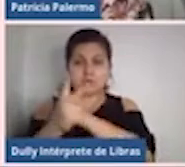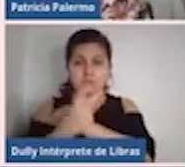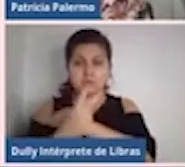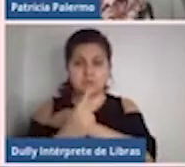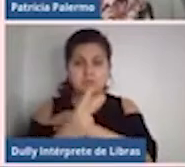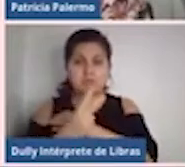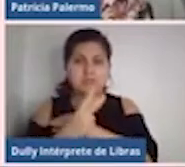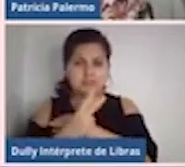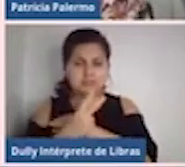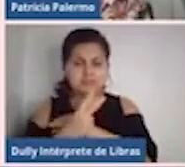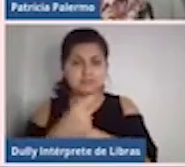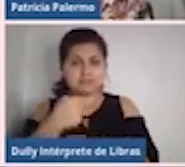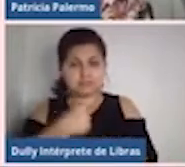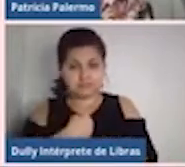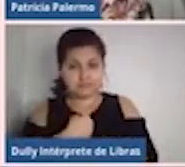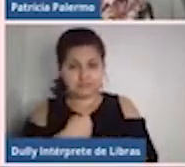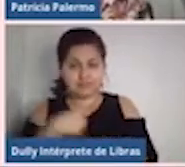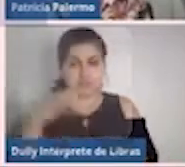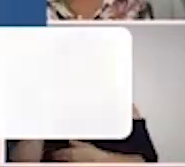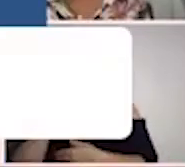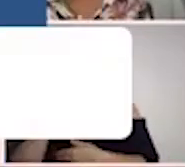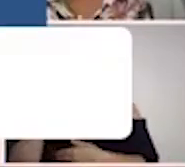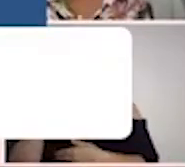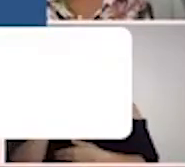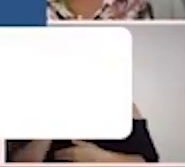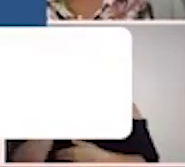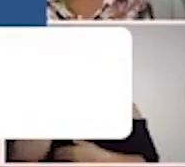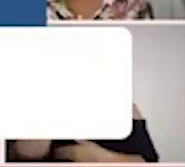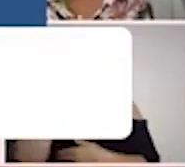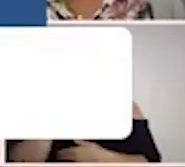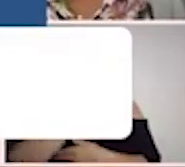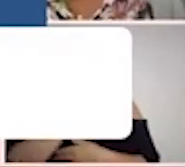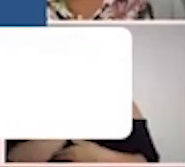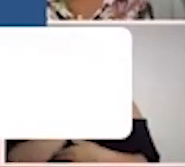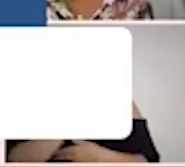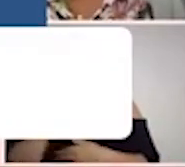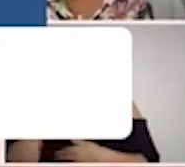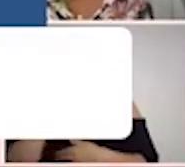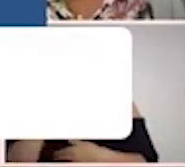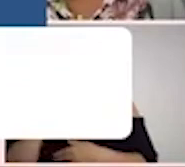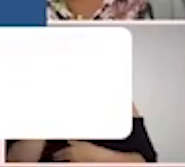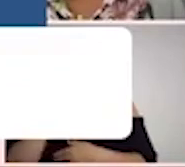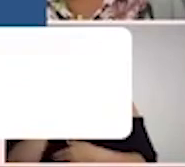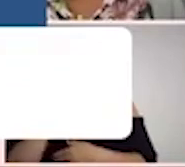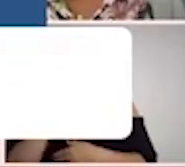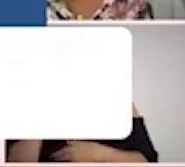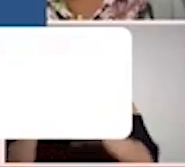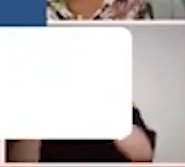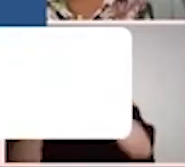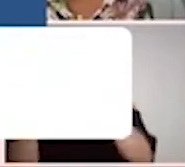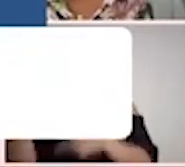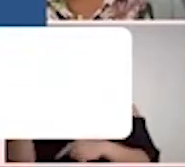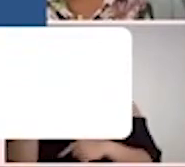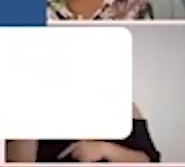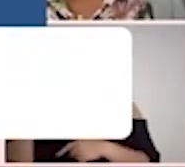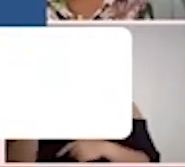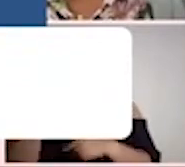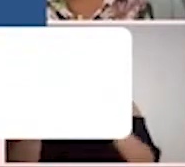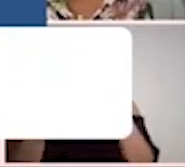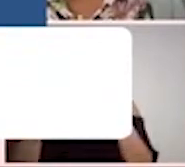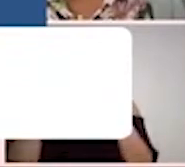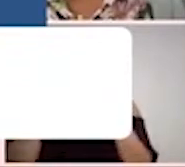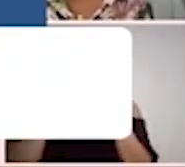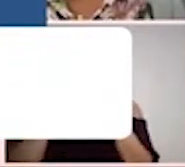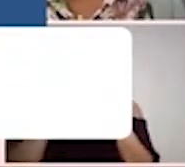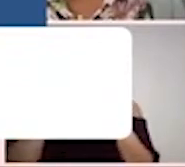né? Eu, Fernanda, não esqueço de mim. Eu tenho 3 filhos, tenho um de 10, tenho